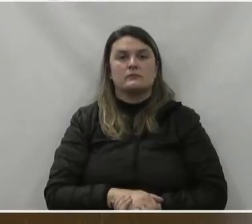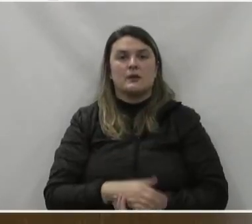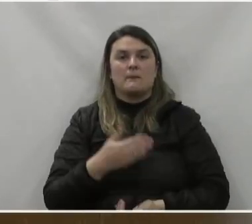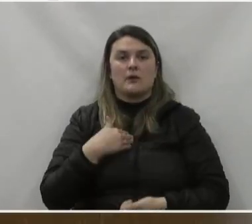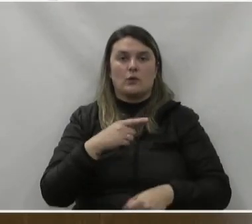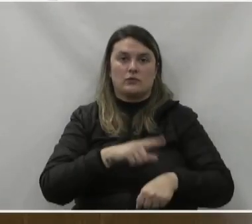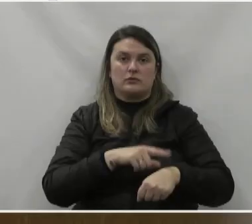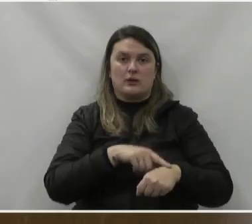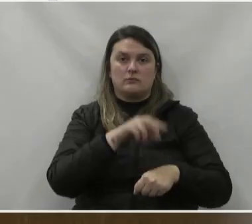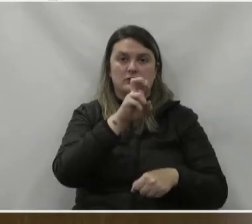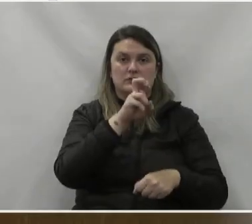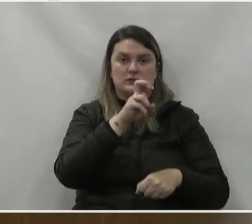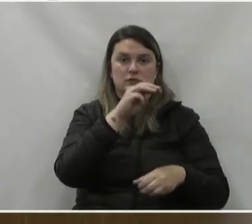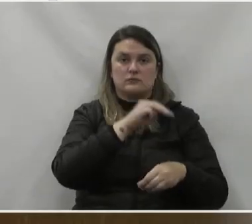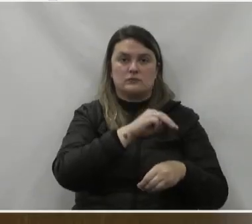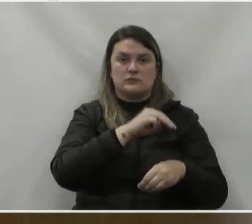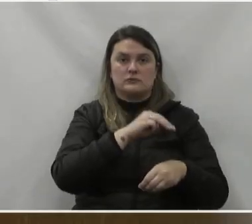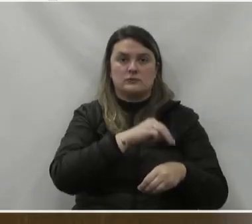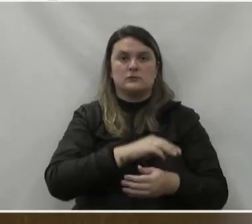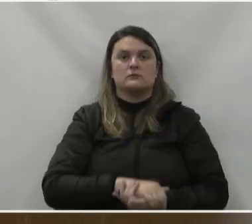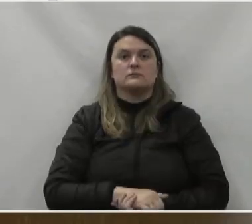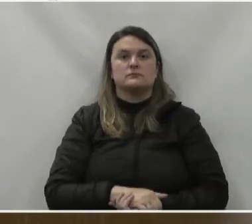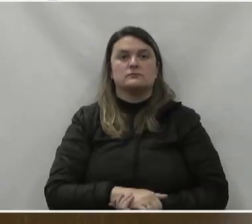acrescido em 5 minutos, por gentileza.